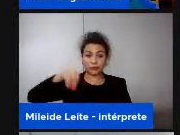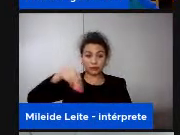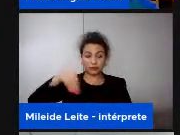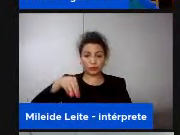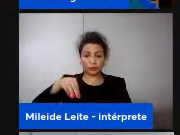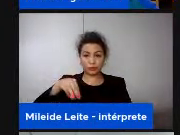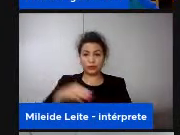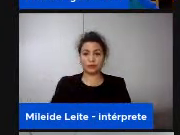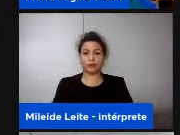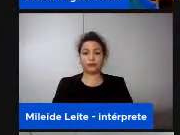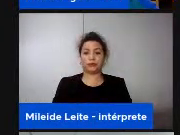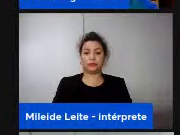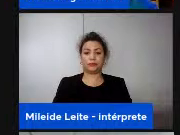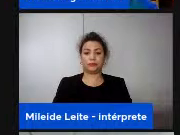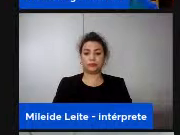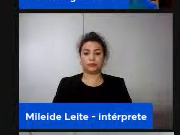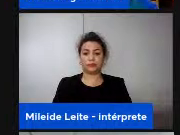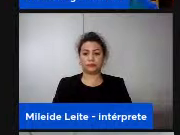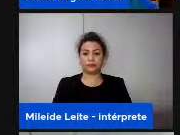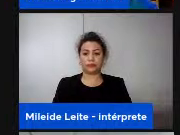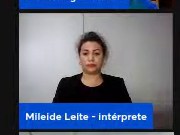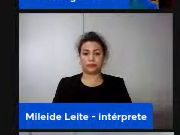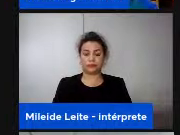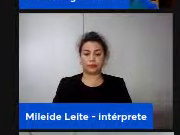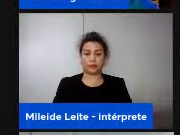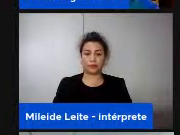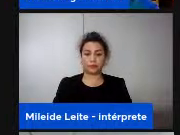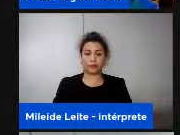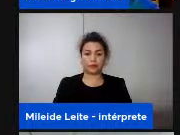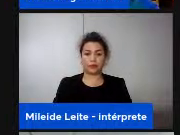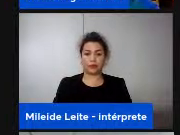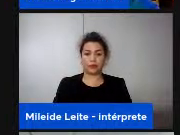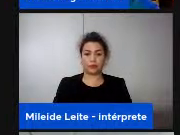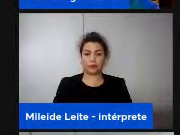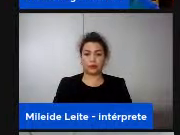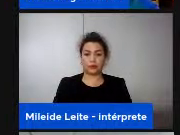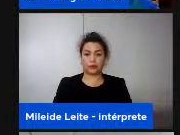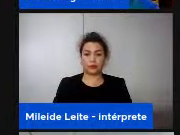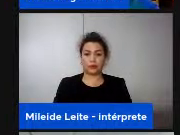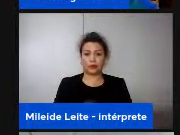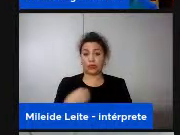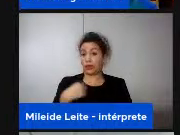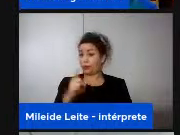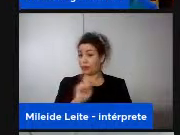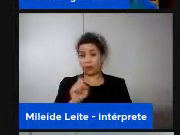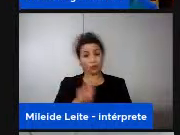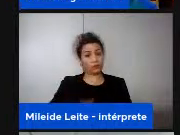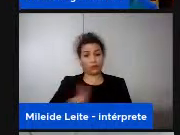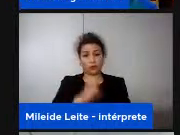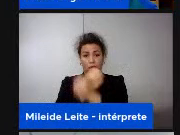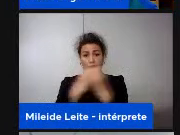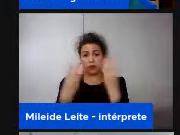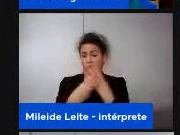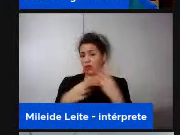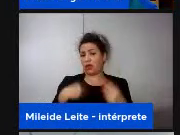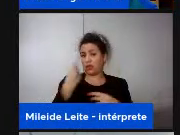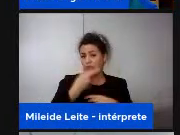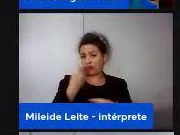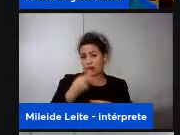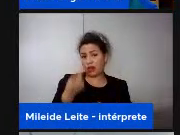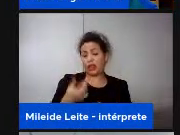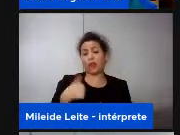bem? Certo, Vera, tá certo. Muito obrigada. Vamos lá. Eu não vou usar slides, eu vou falar, que eu acho que